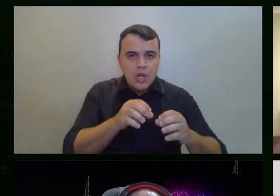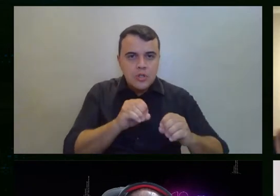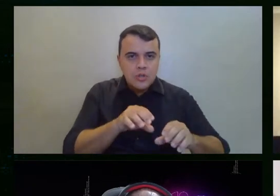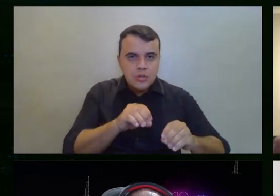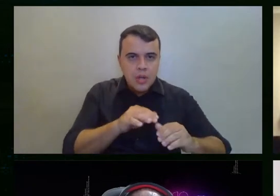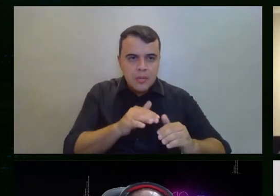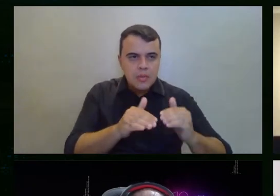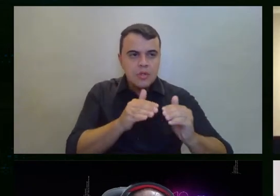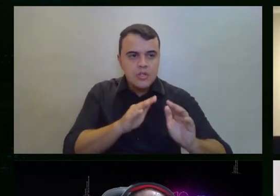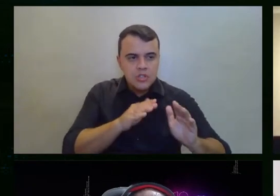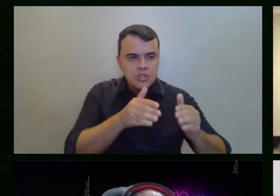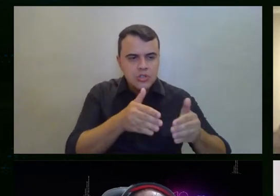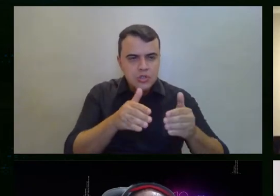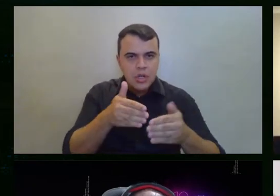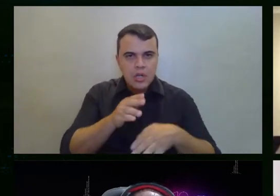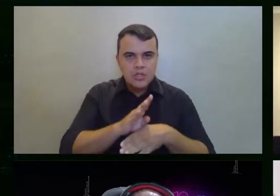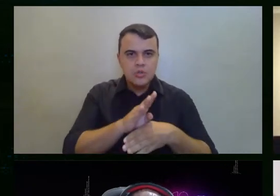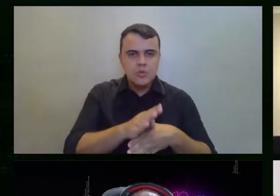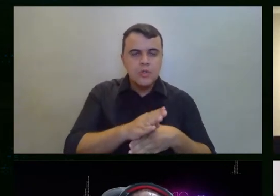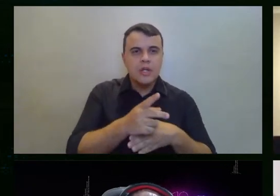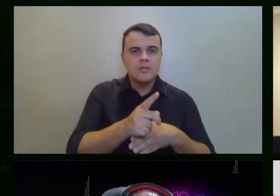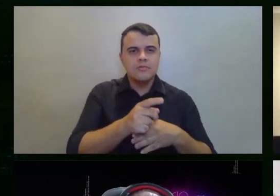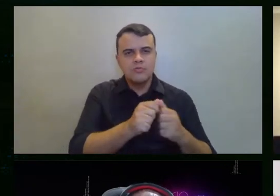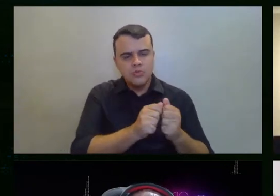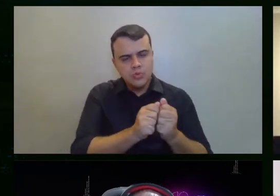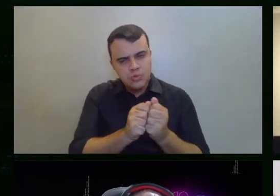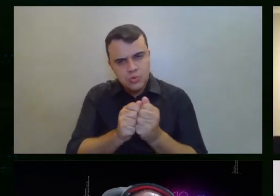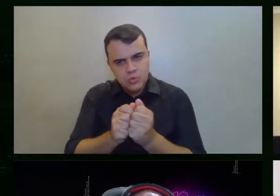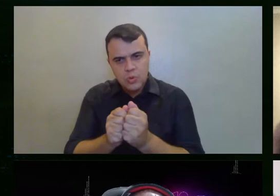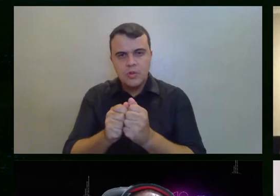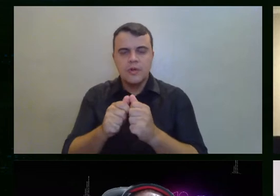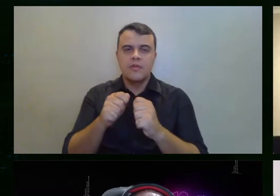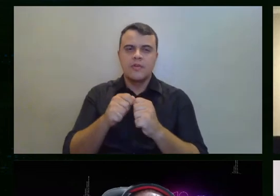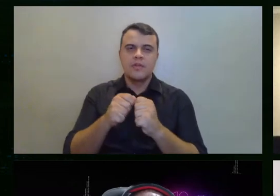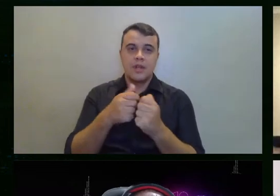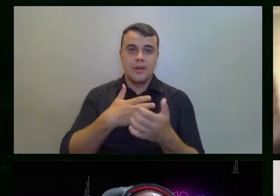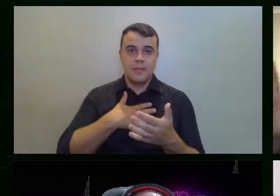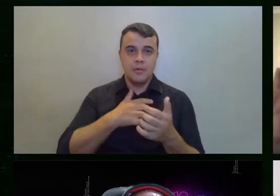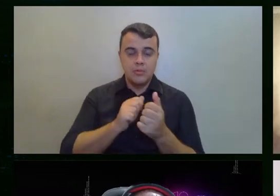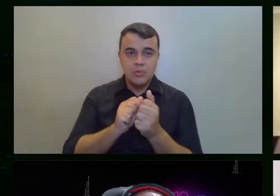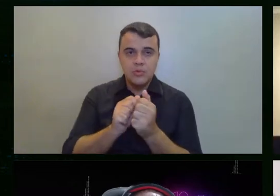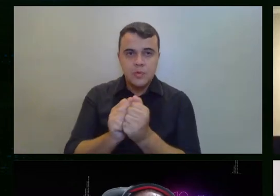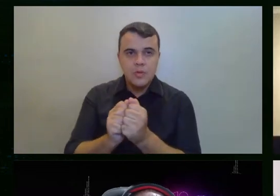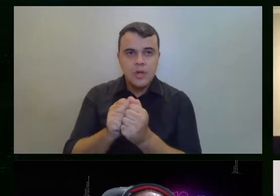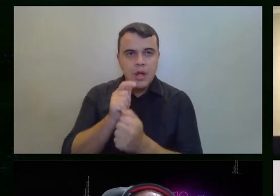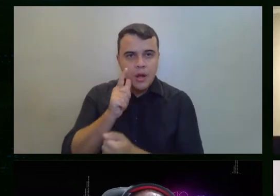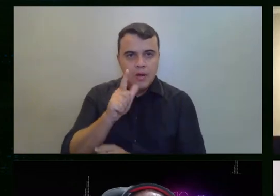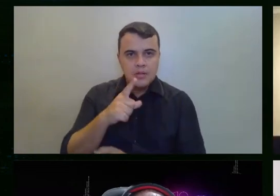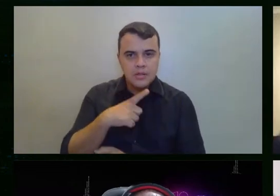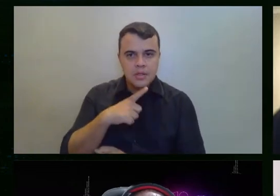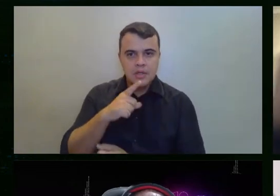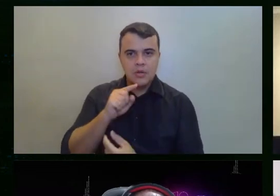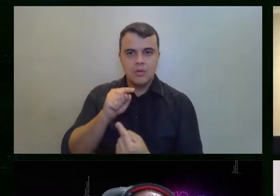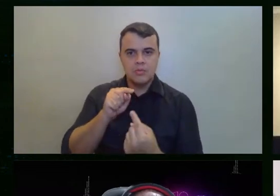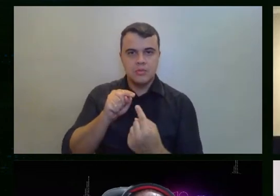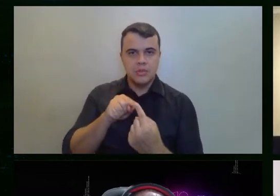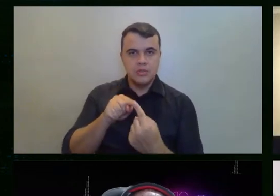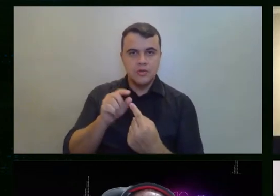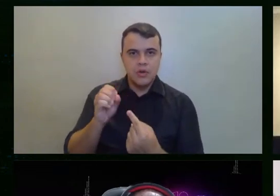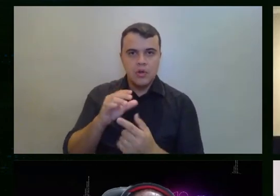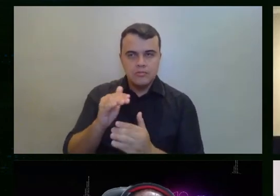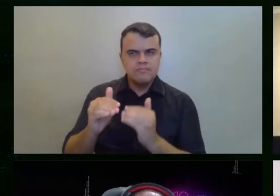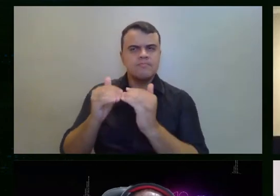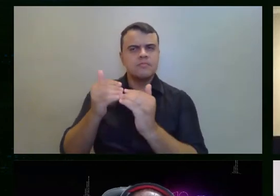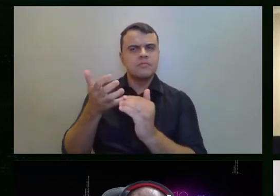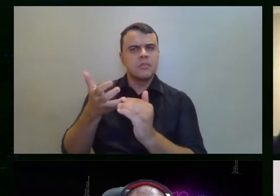direcionar a carreira para te ajudar para pegar na sua mão para fazer você voar junto comigo para que a gente possa alcançar novos patamares